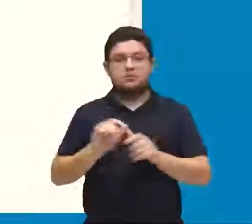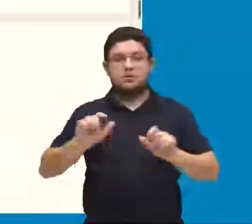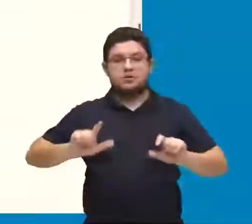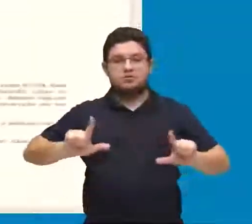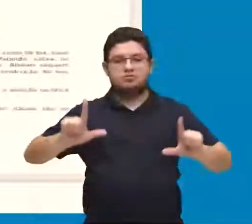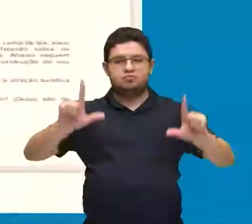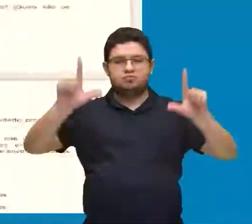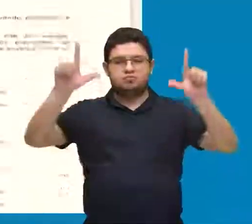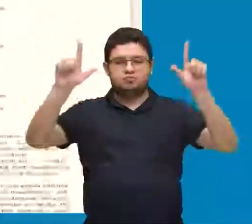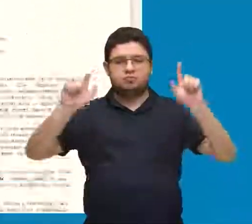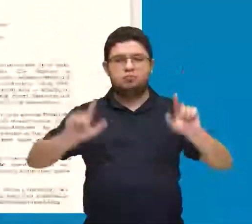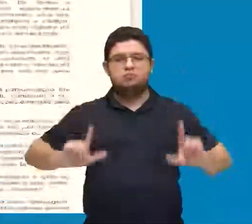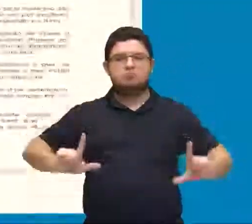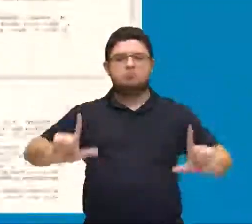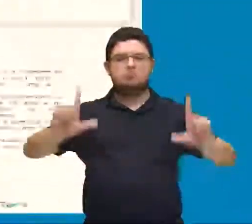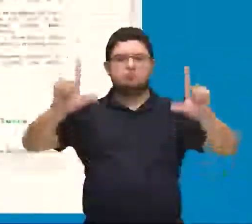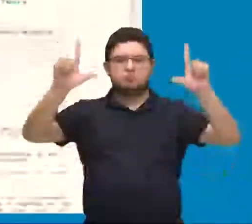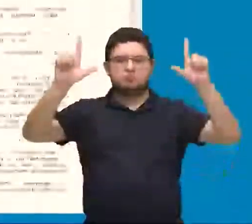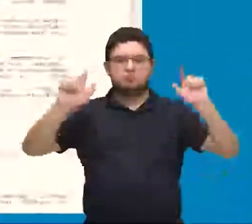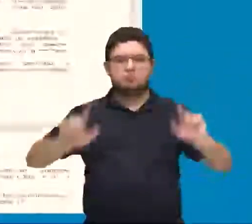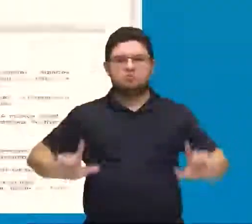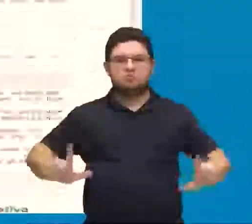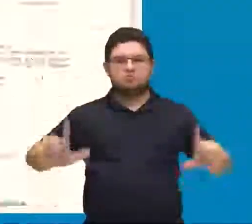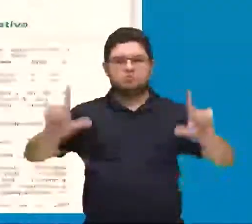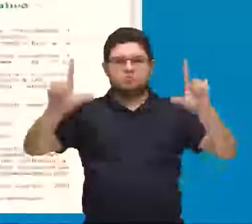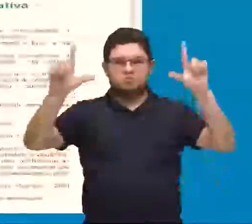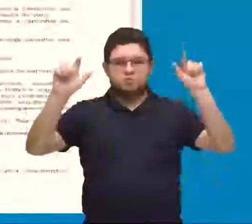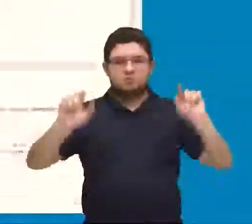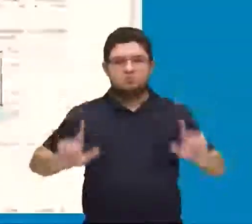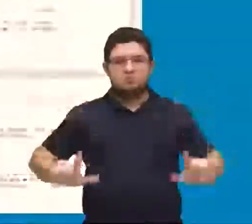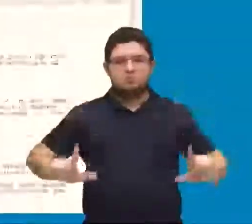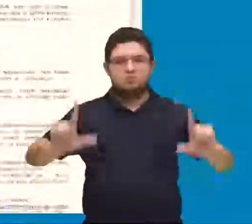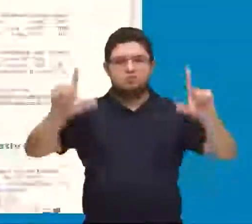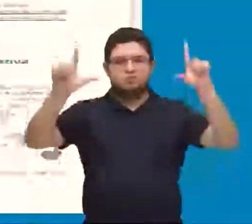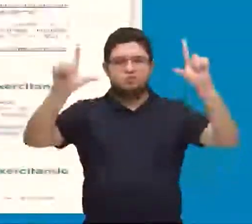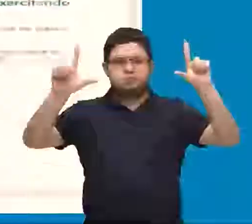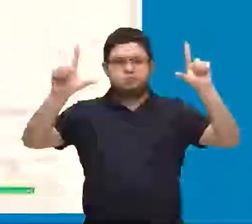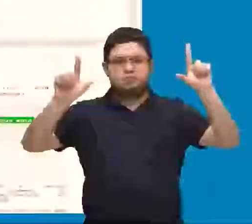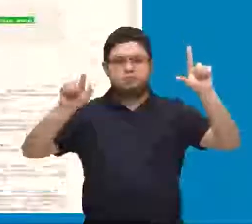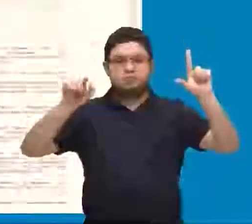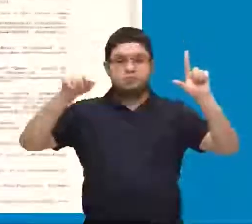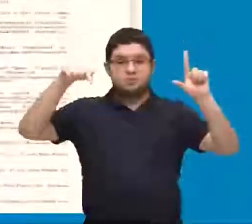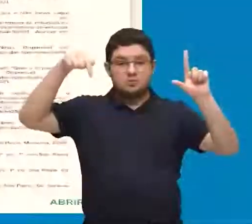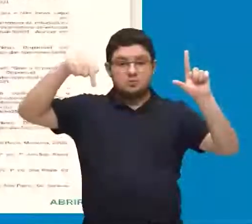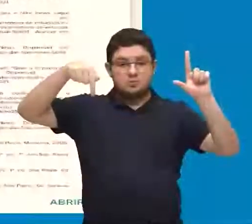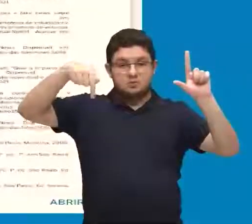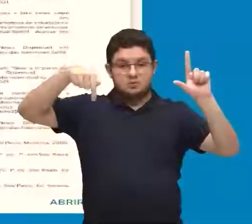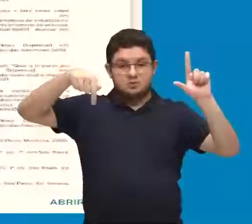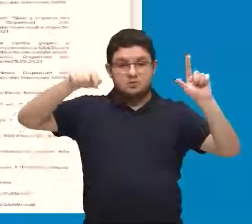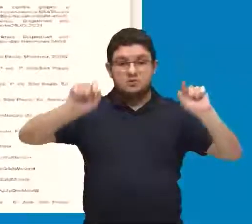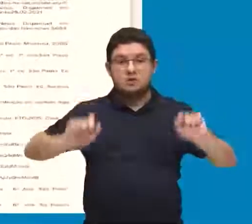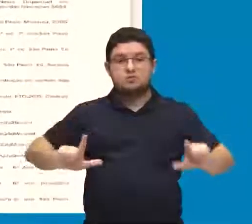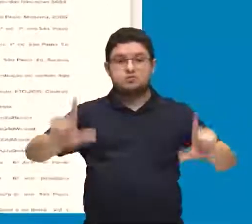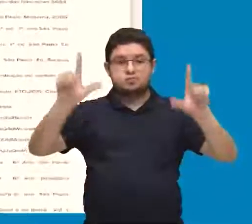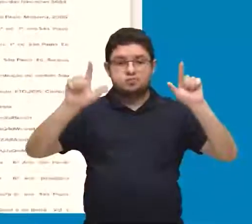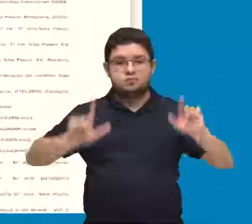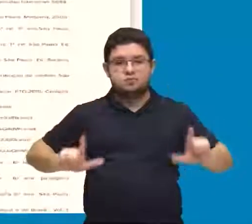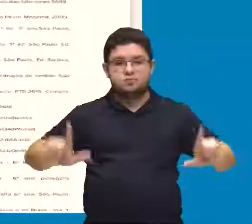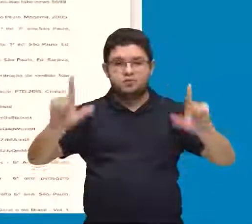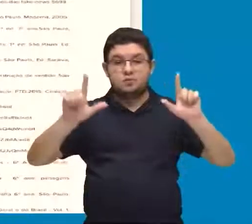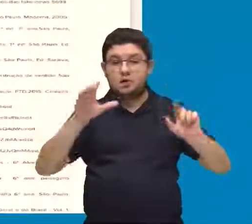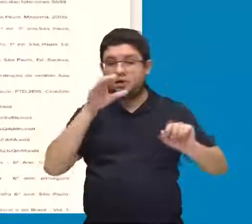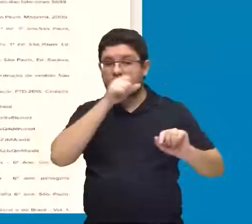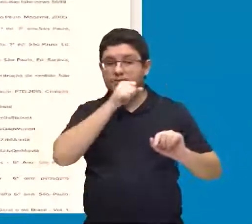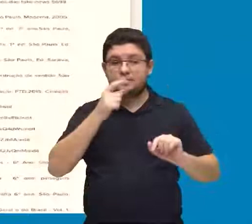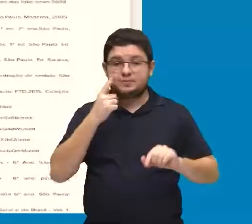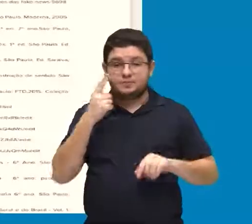vai ter, em todos os seus cadernos, independente da sua série, Calma aí que eu tô passando rapidinho, olha só. A